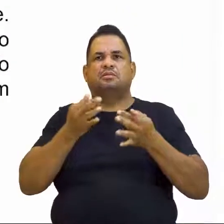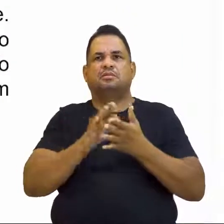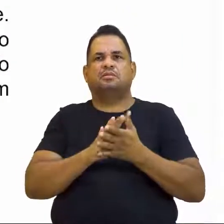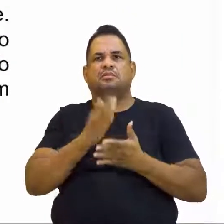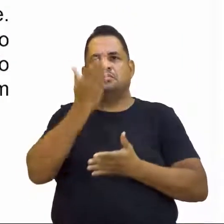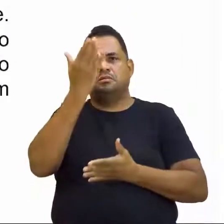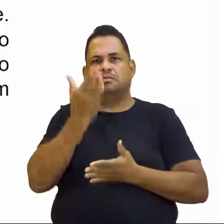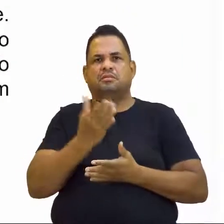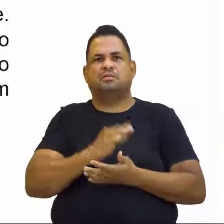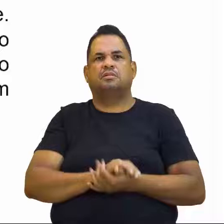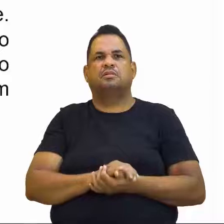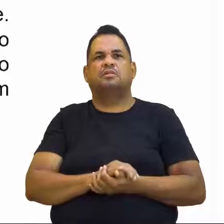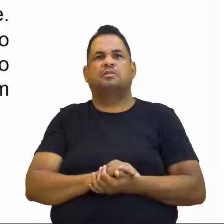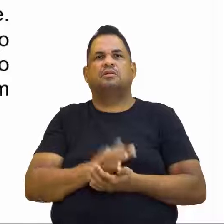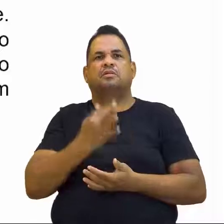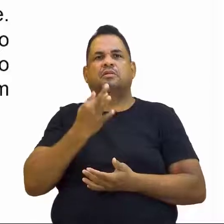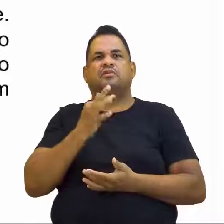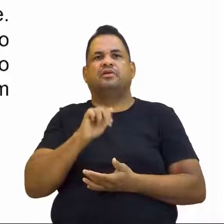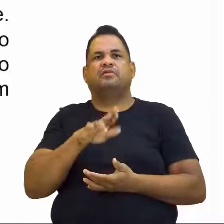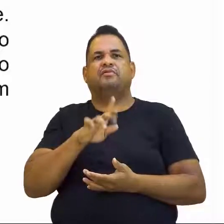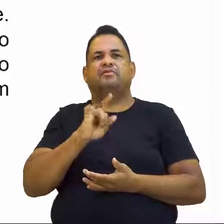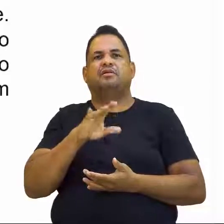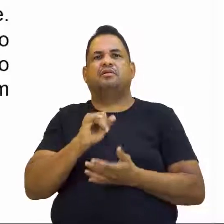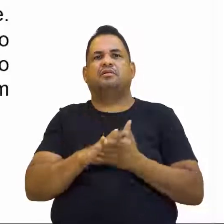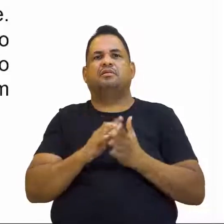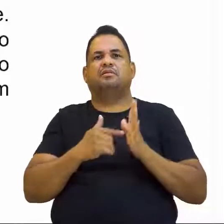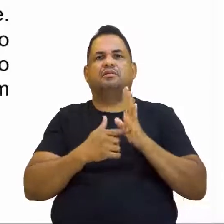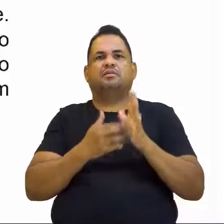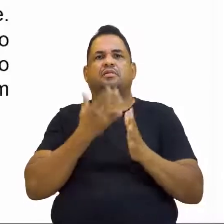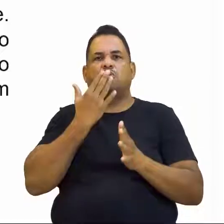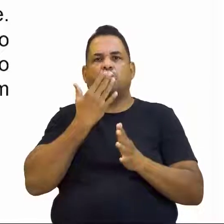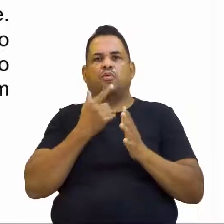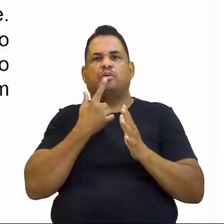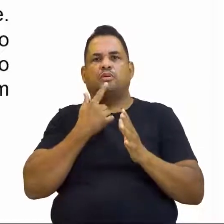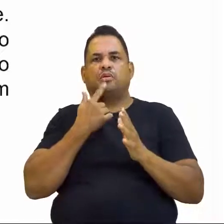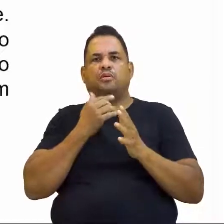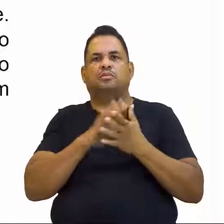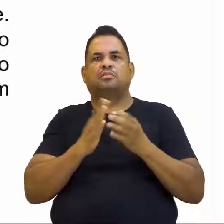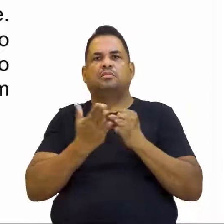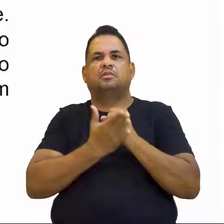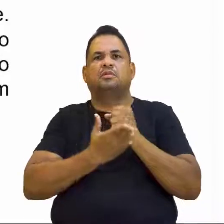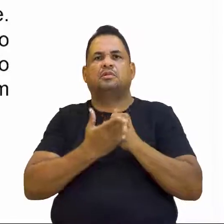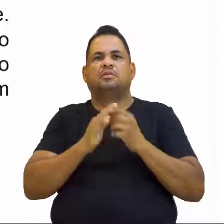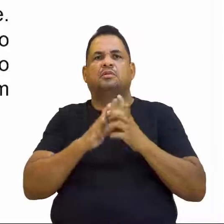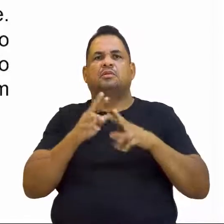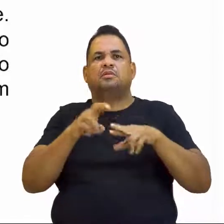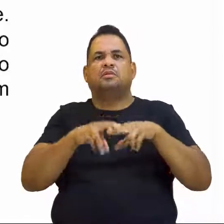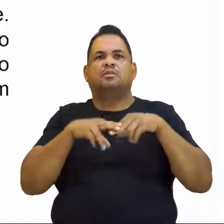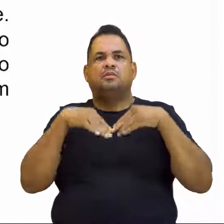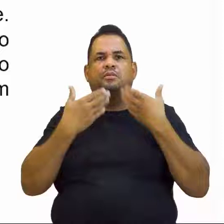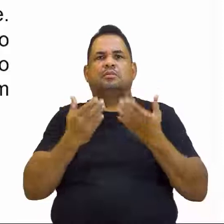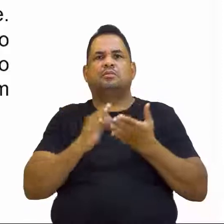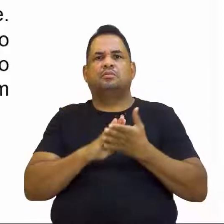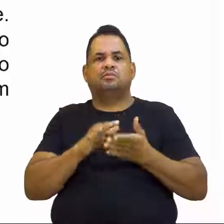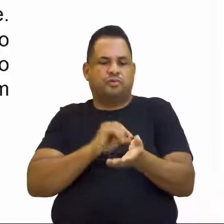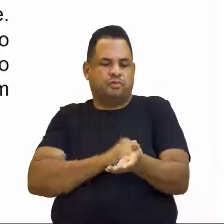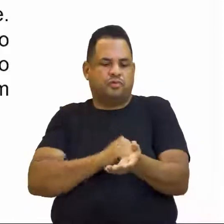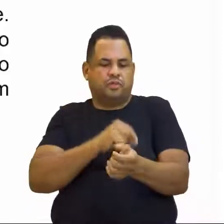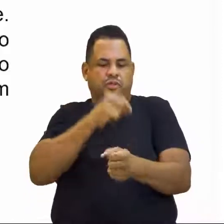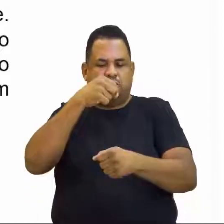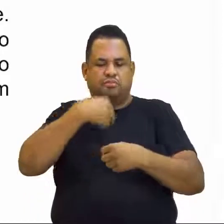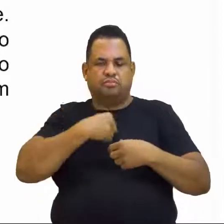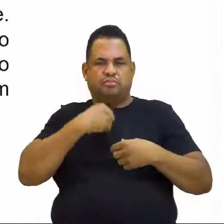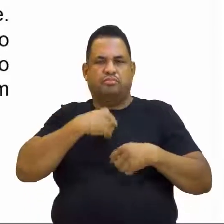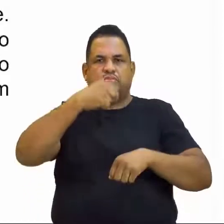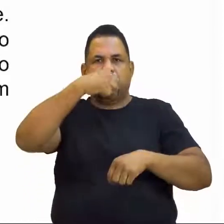comentário, ó. A fenolftaleína apresenta cor vermelha em meio básico. Por isso, quando foi jogada no tecido branco, ela